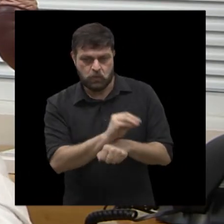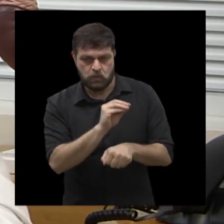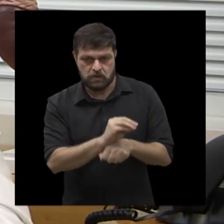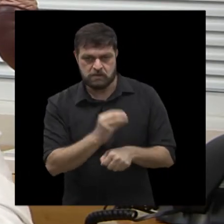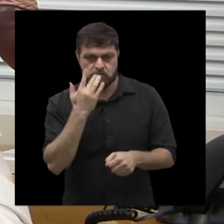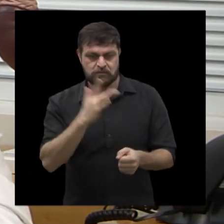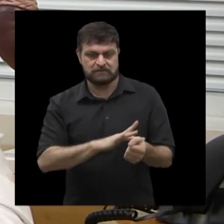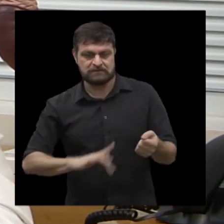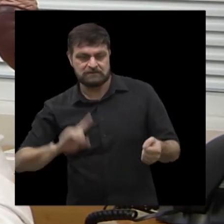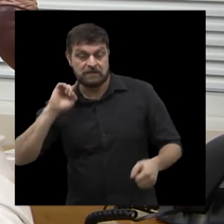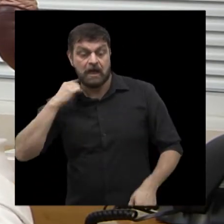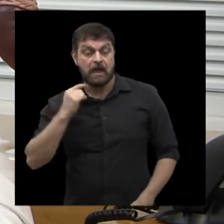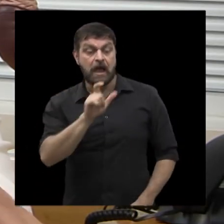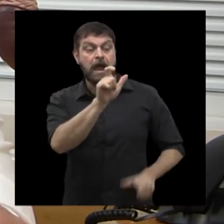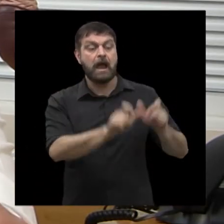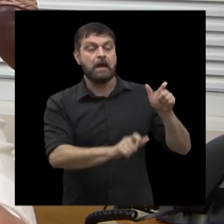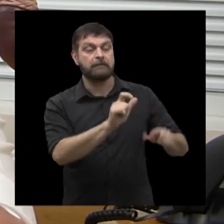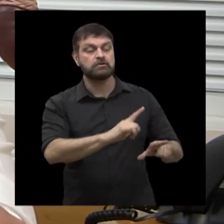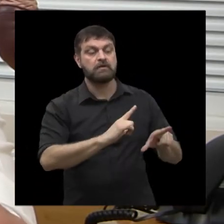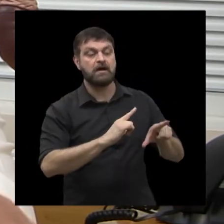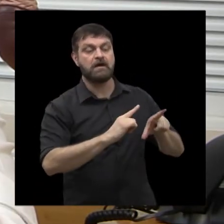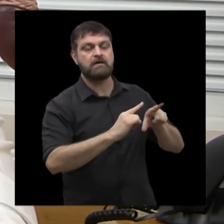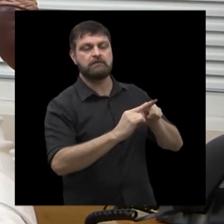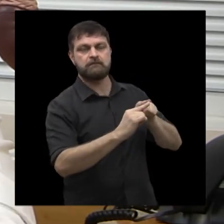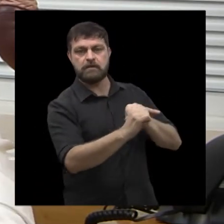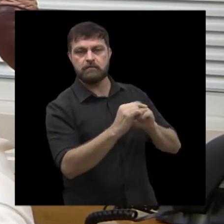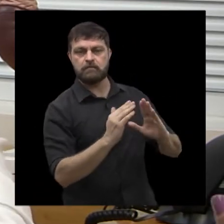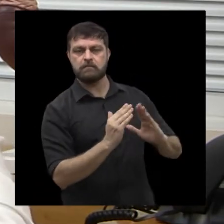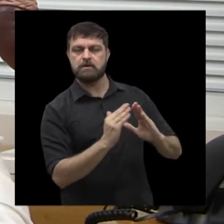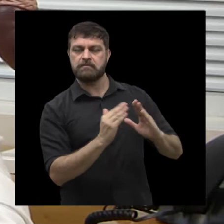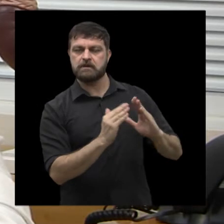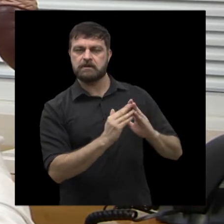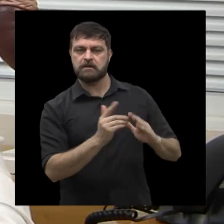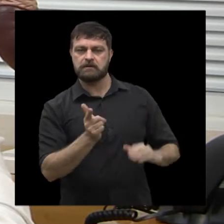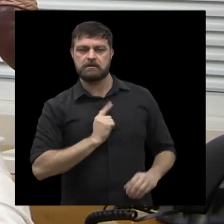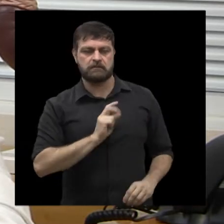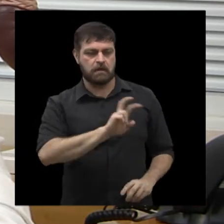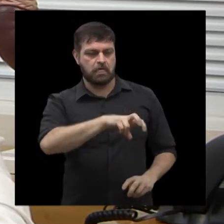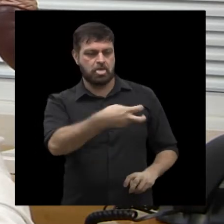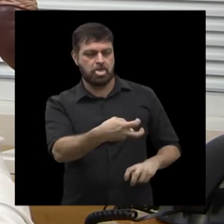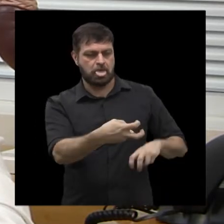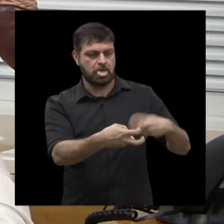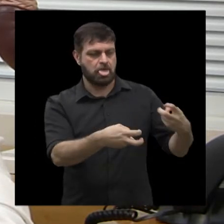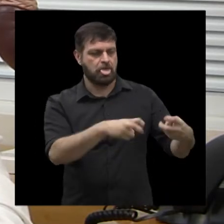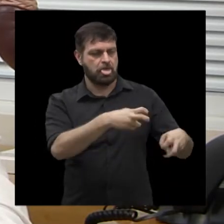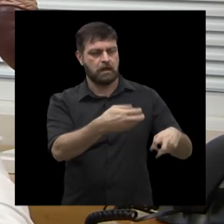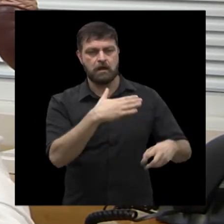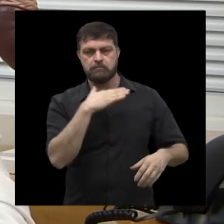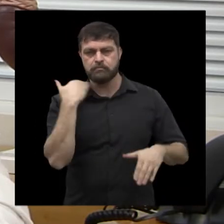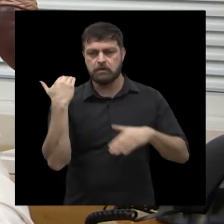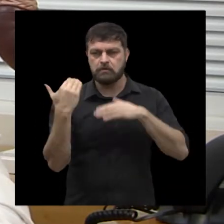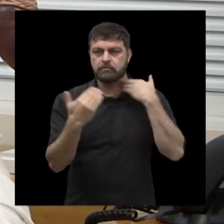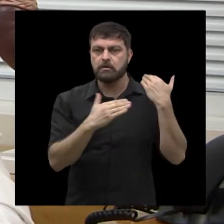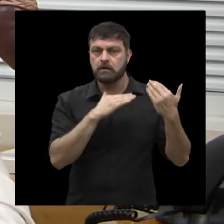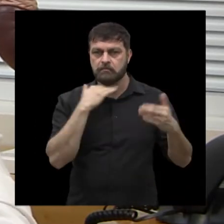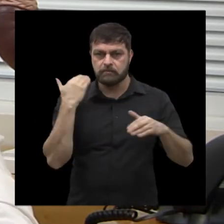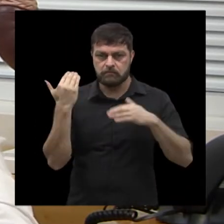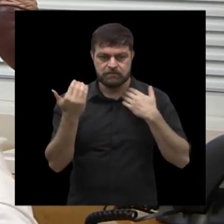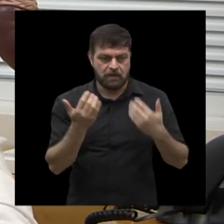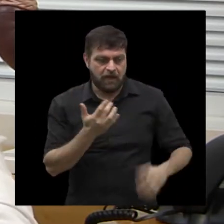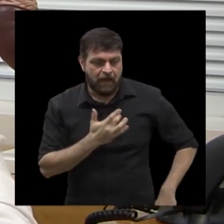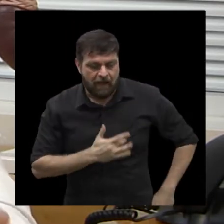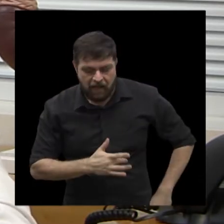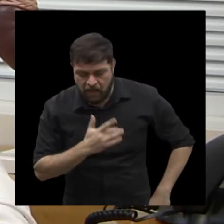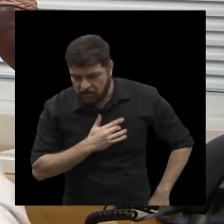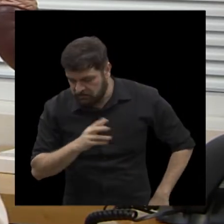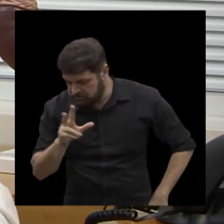nada. Os que comeram carambola e foram para casa tiveram vários óbitos. Morreram mesmo. Do